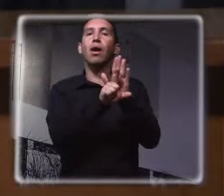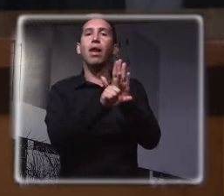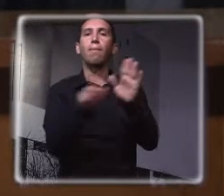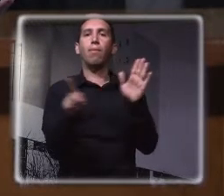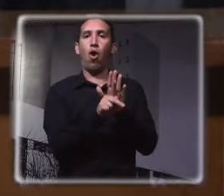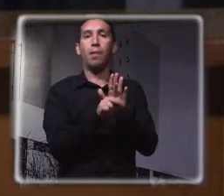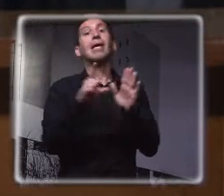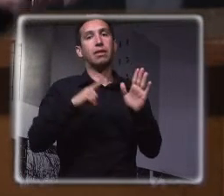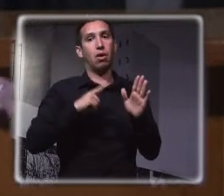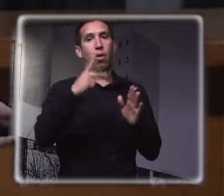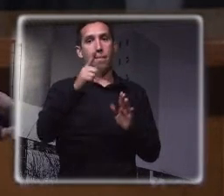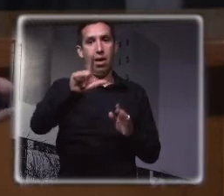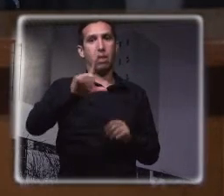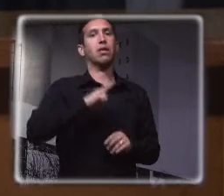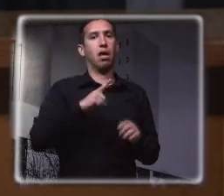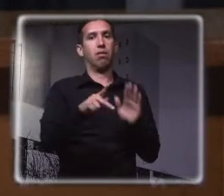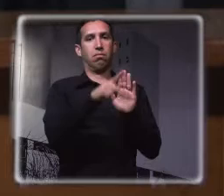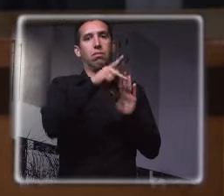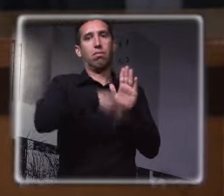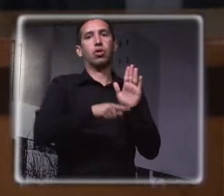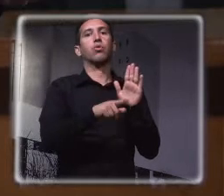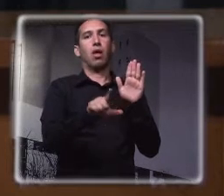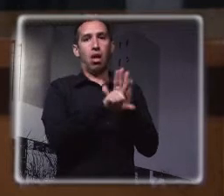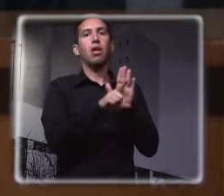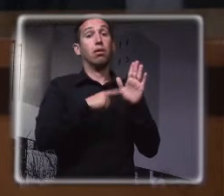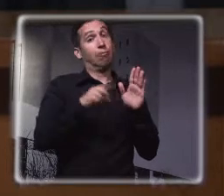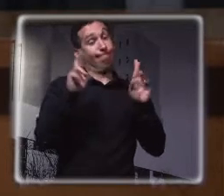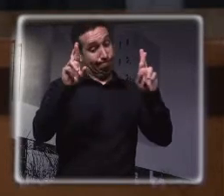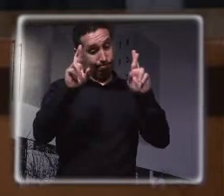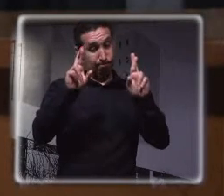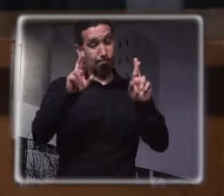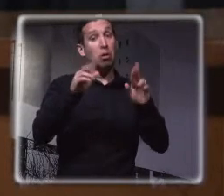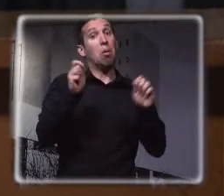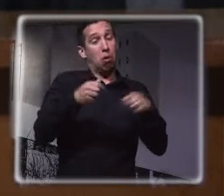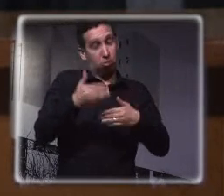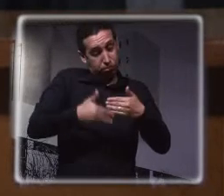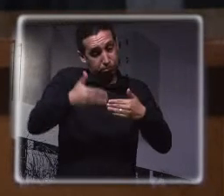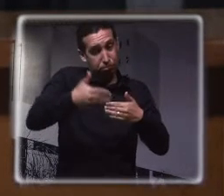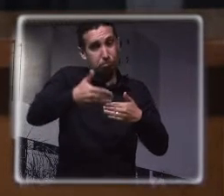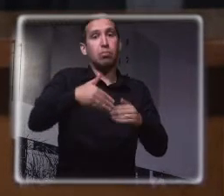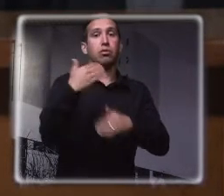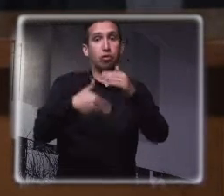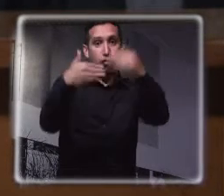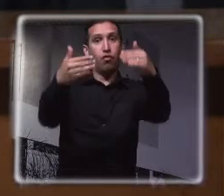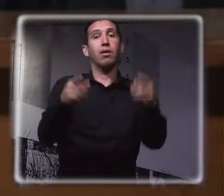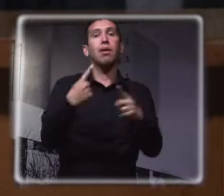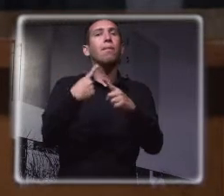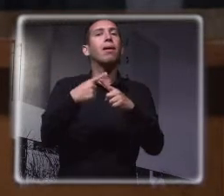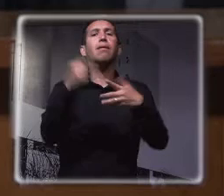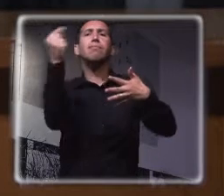temos um projeto de lei parado há muito tempo, que esperamos, né, que isso possa andar num curto prazo, para que estabeleça